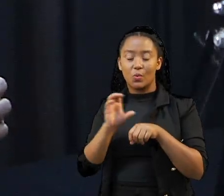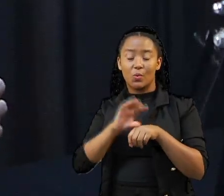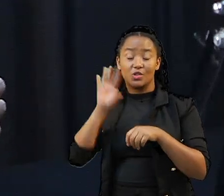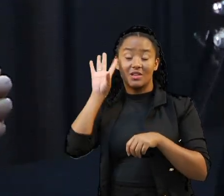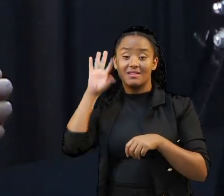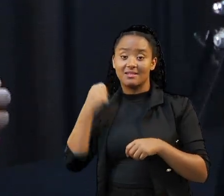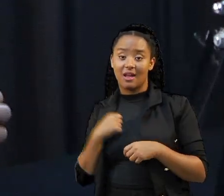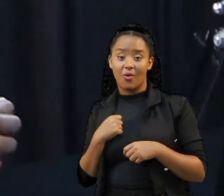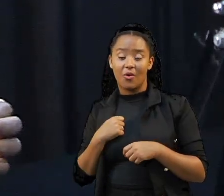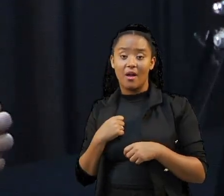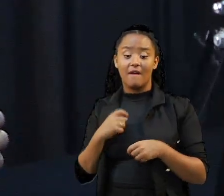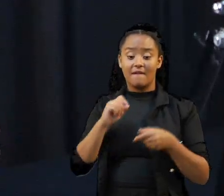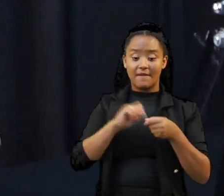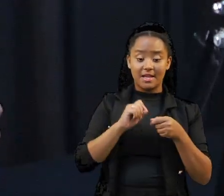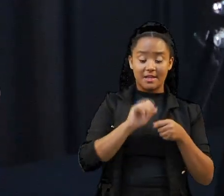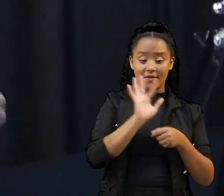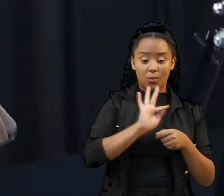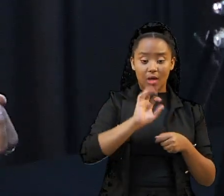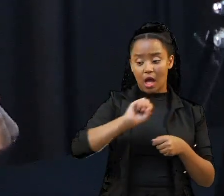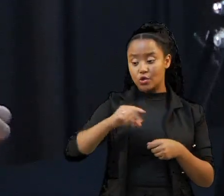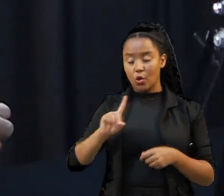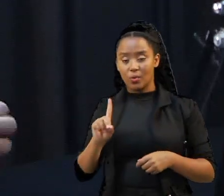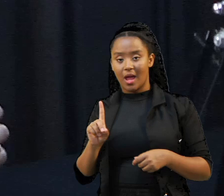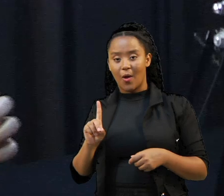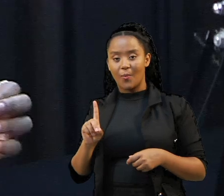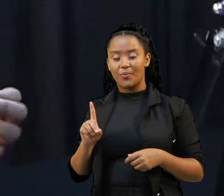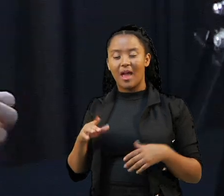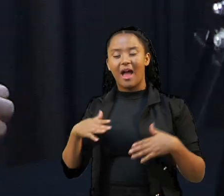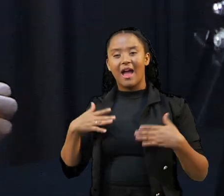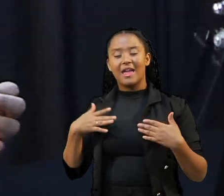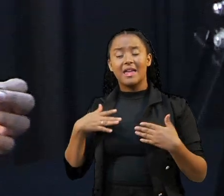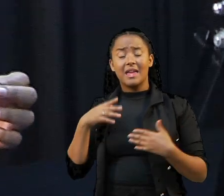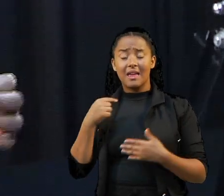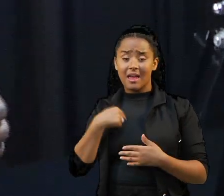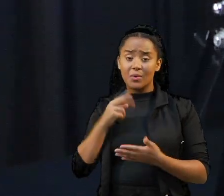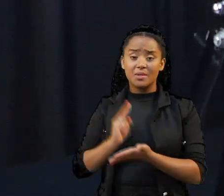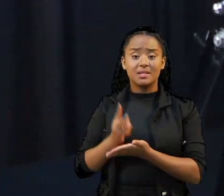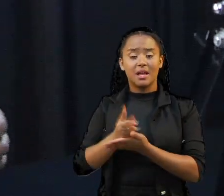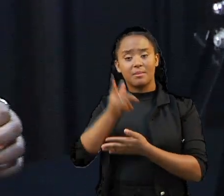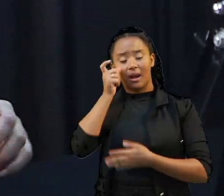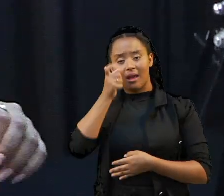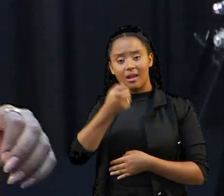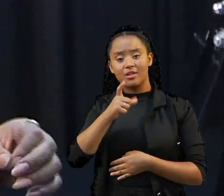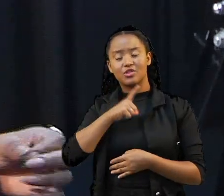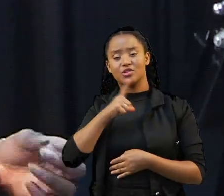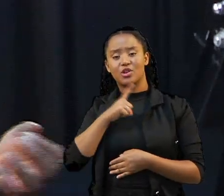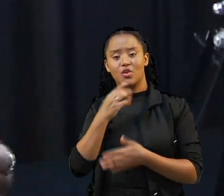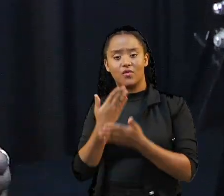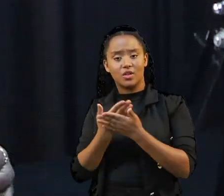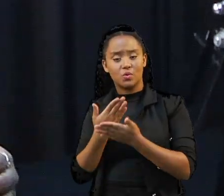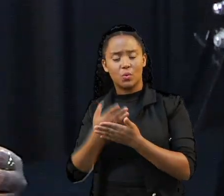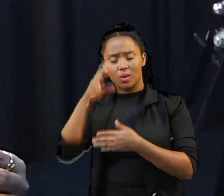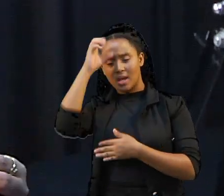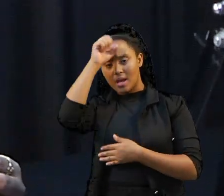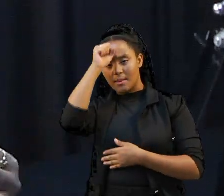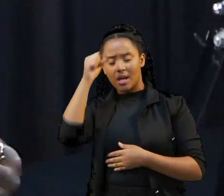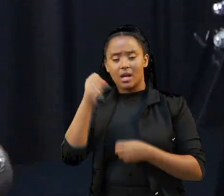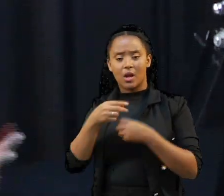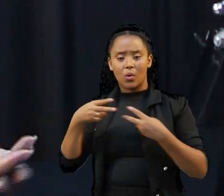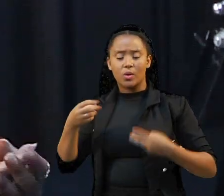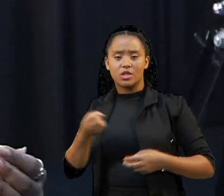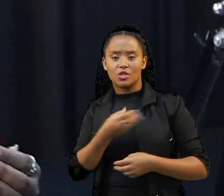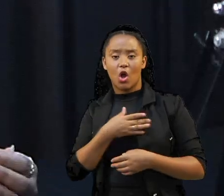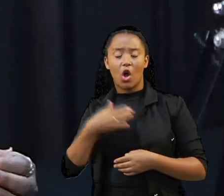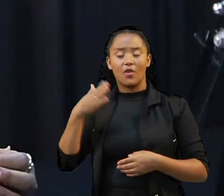fazer ou se não vai. Eu sempre fui muito interessada em estudo mesmo, em aprender coisas novas e